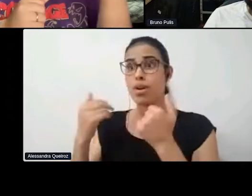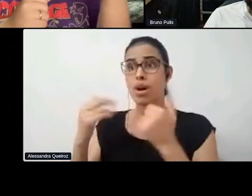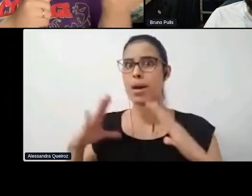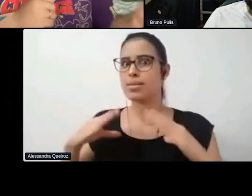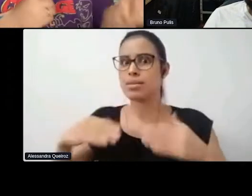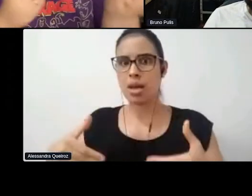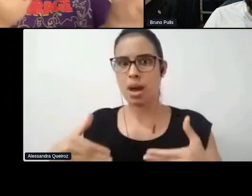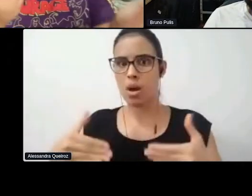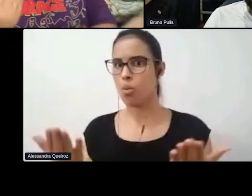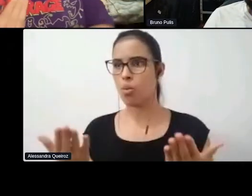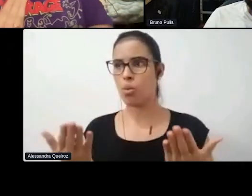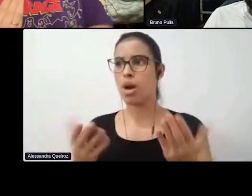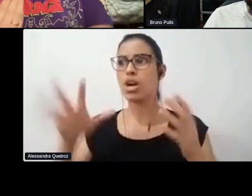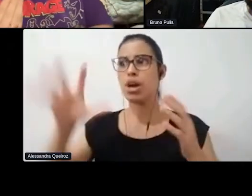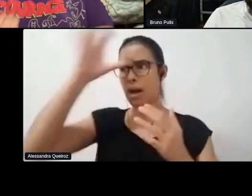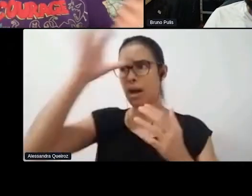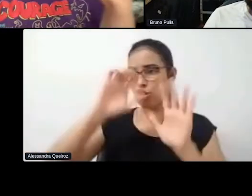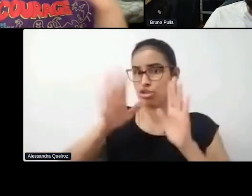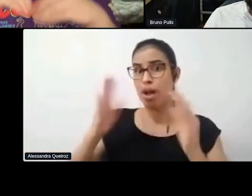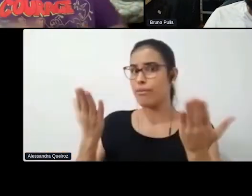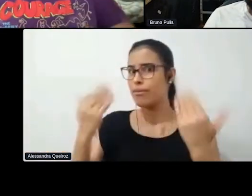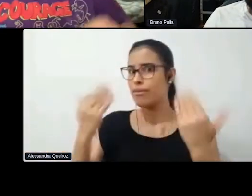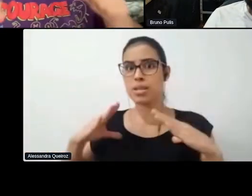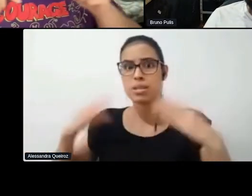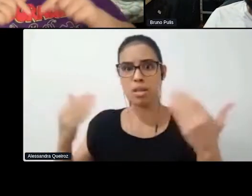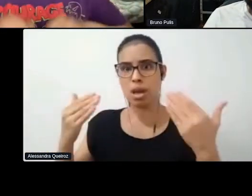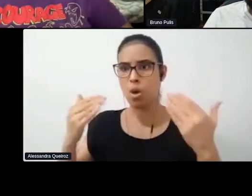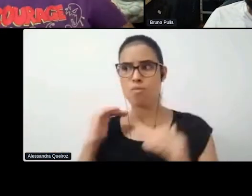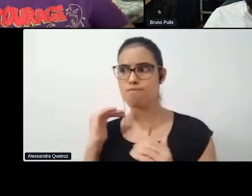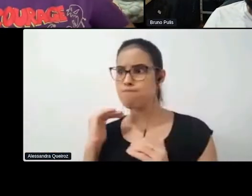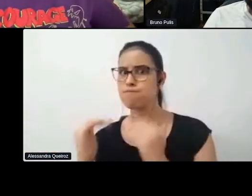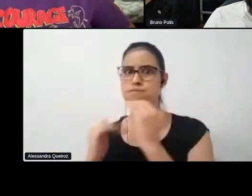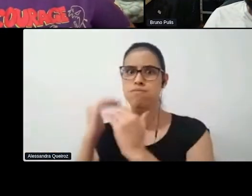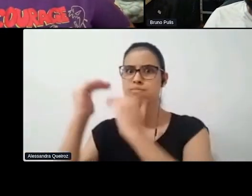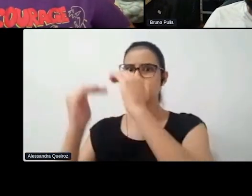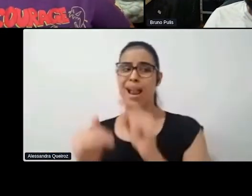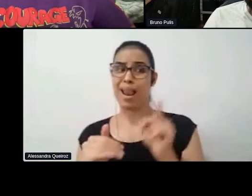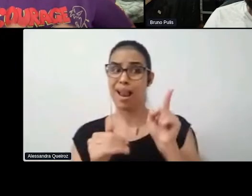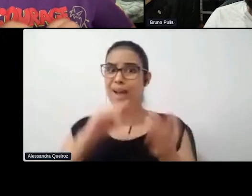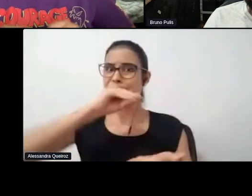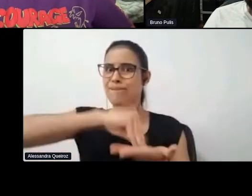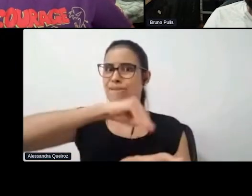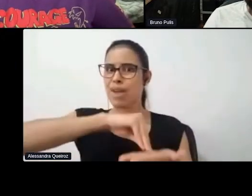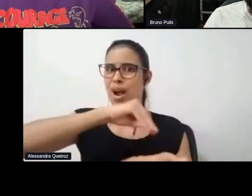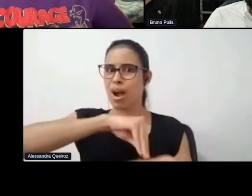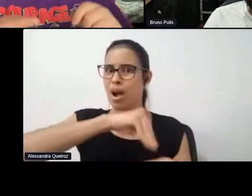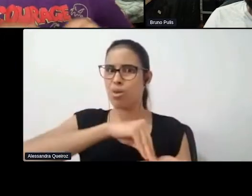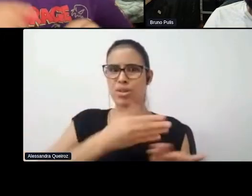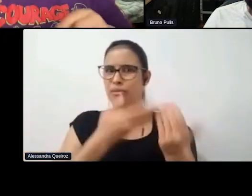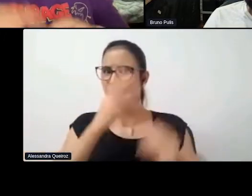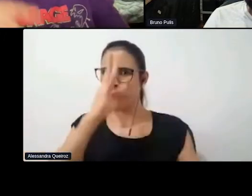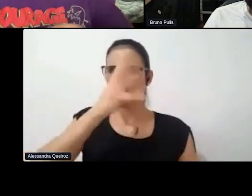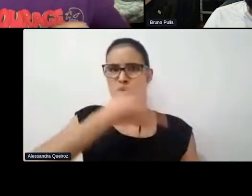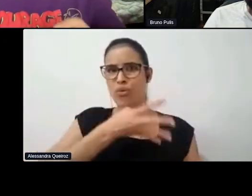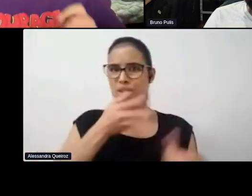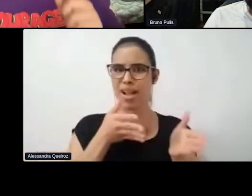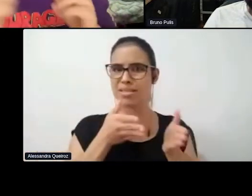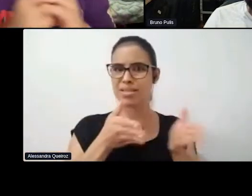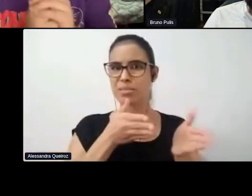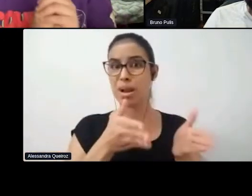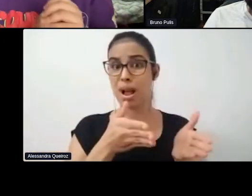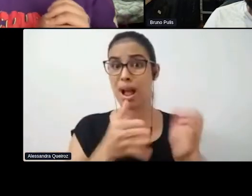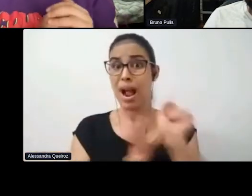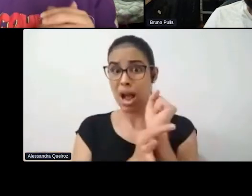ação retroativo e evolutivo, consertar o que está hoje em produção para que seja minimamente acessível e garantir um